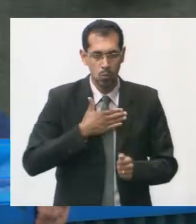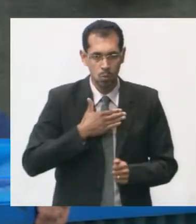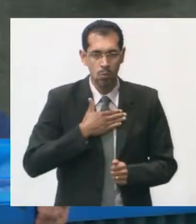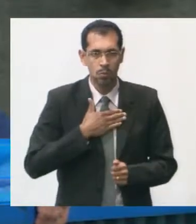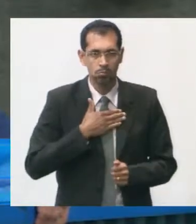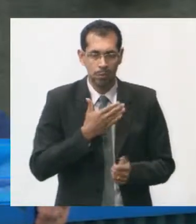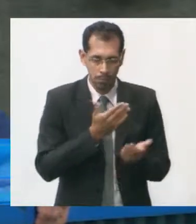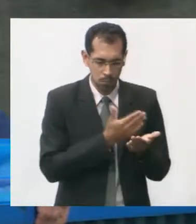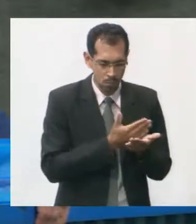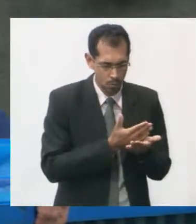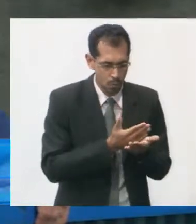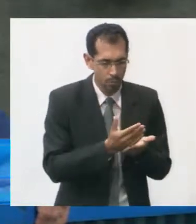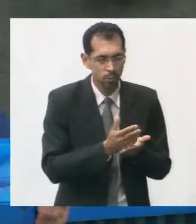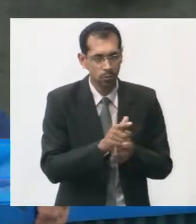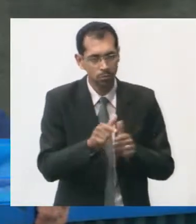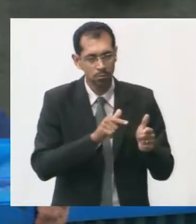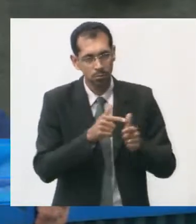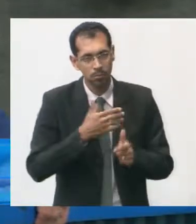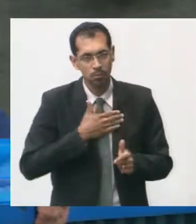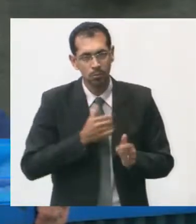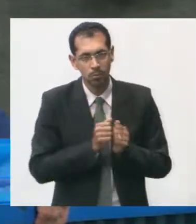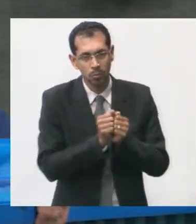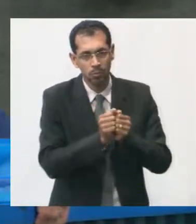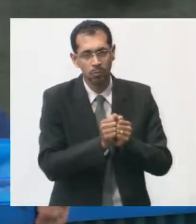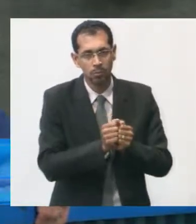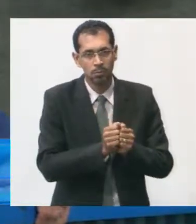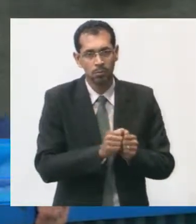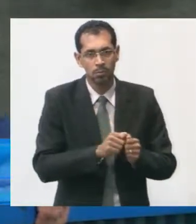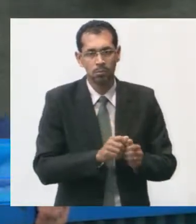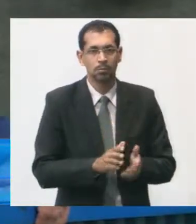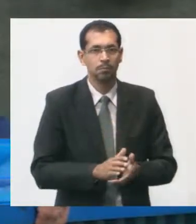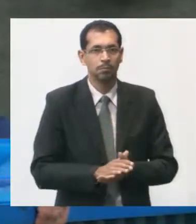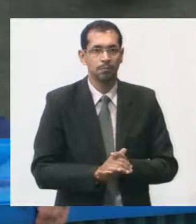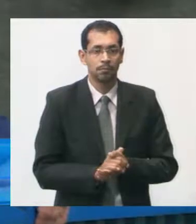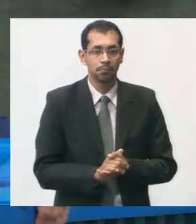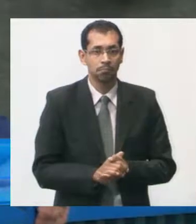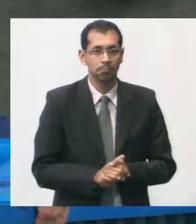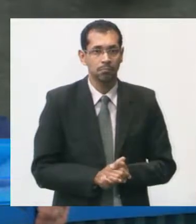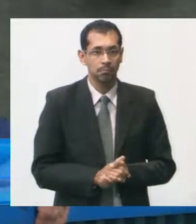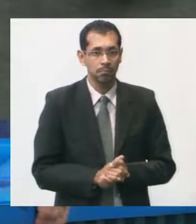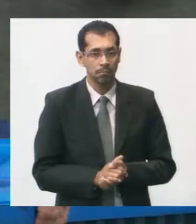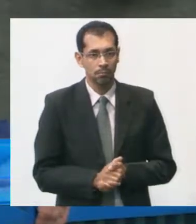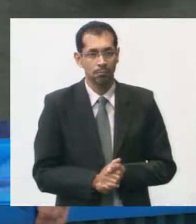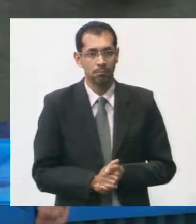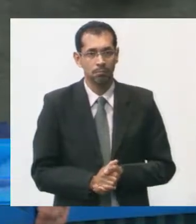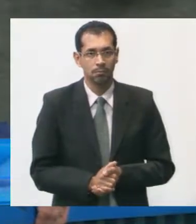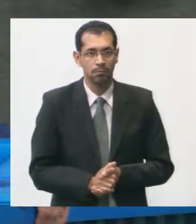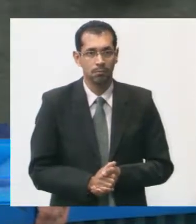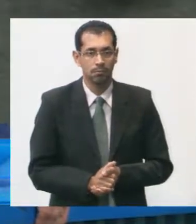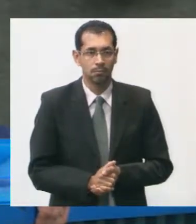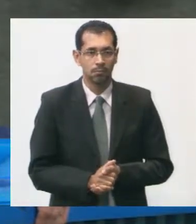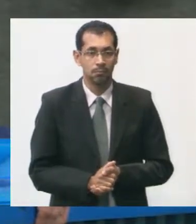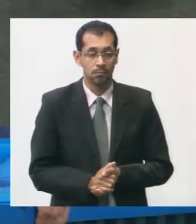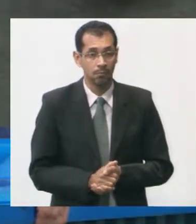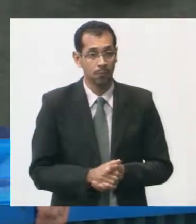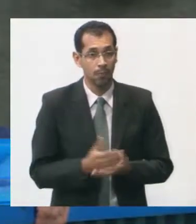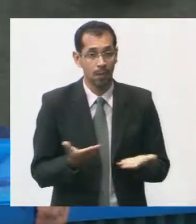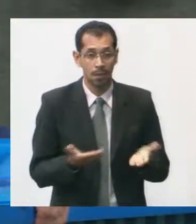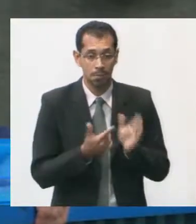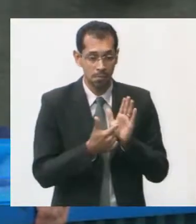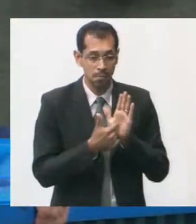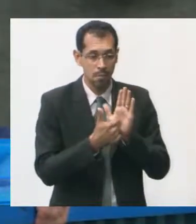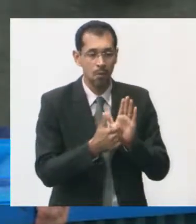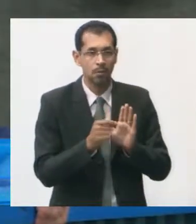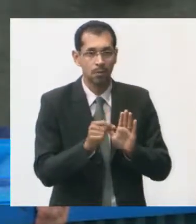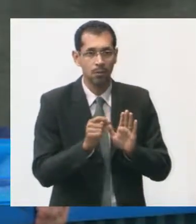comigo, mas a gente demonstra com essa ação e com essas atitudes que não